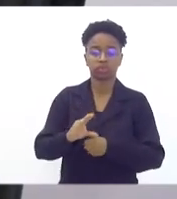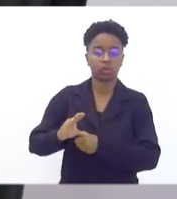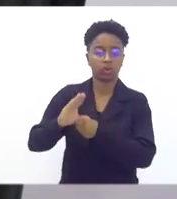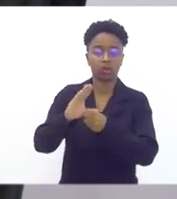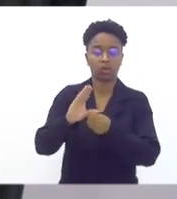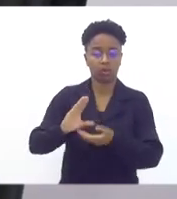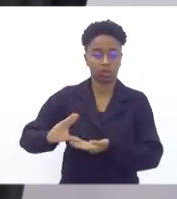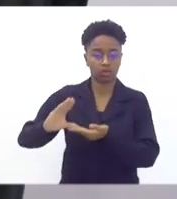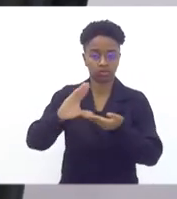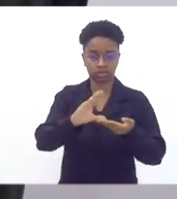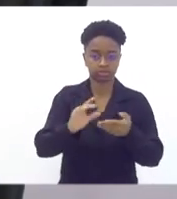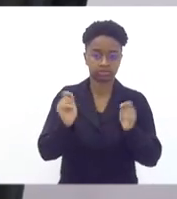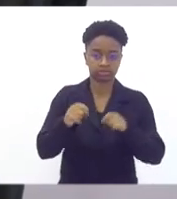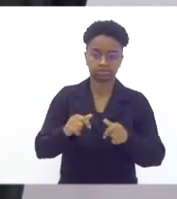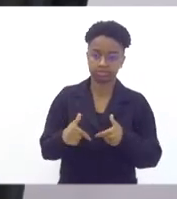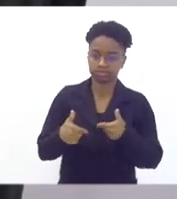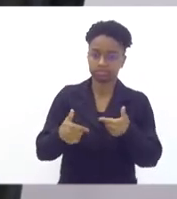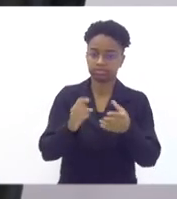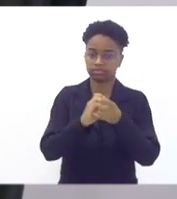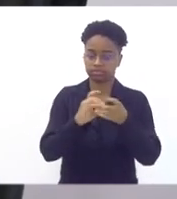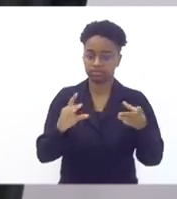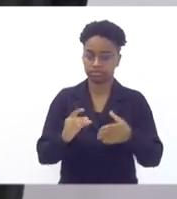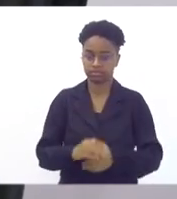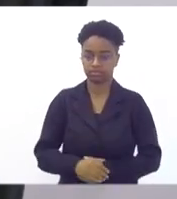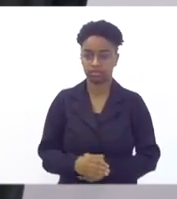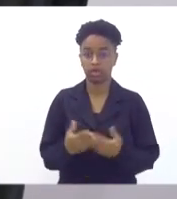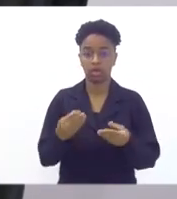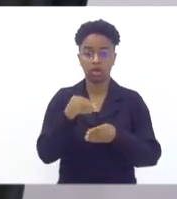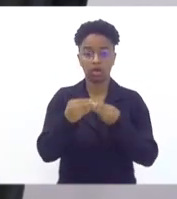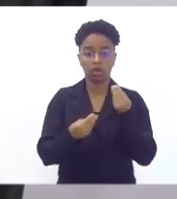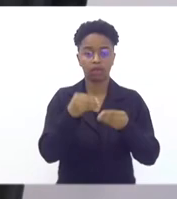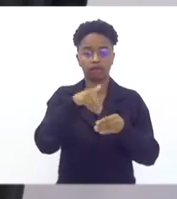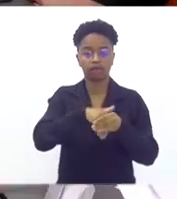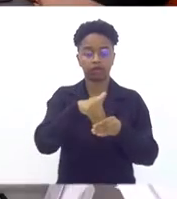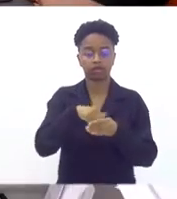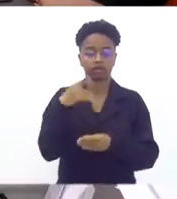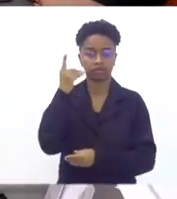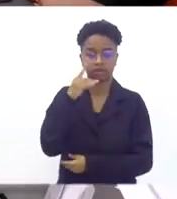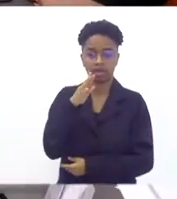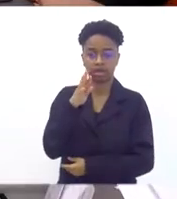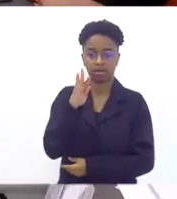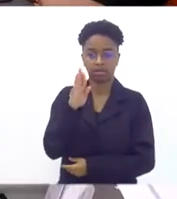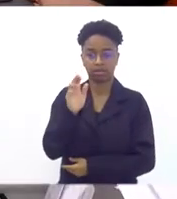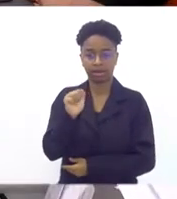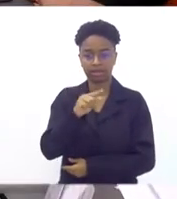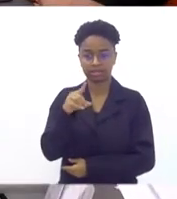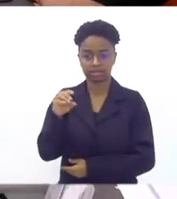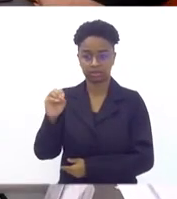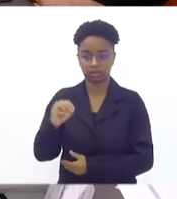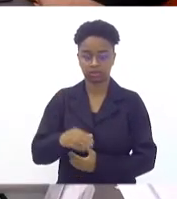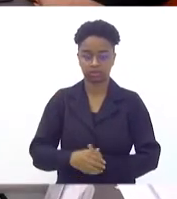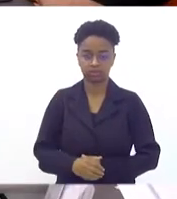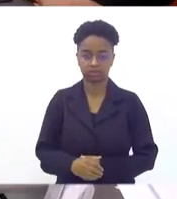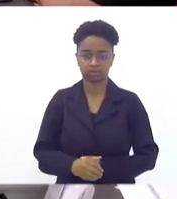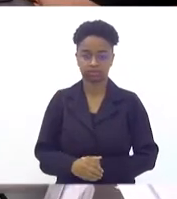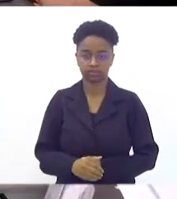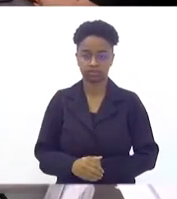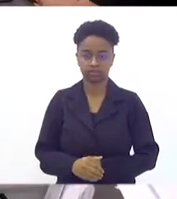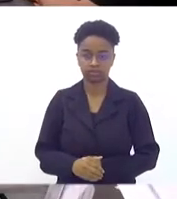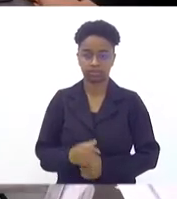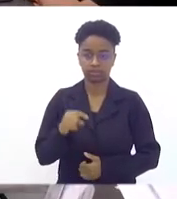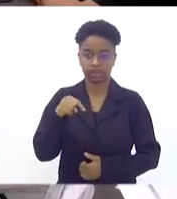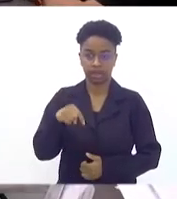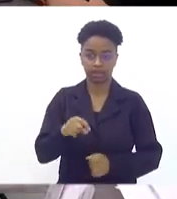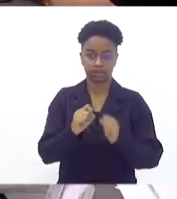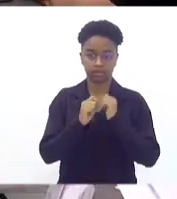estabelecer esse exercício democrático Então como vota o deputado brasão para que seja realizado esse exercício democrático aqui no âmbito da